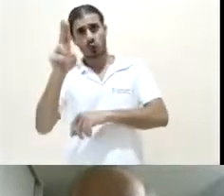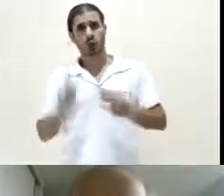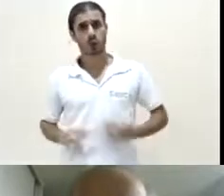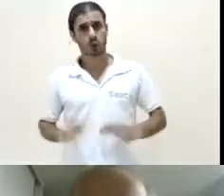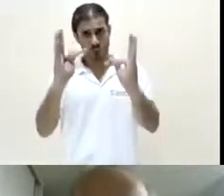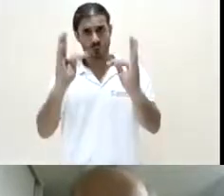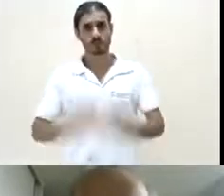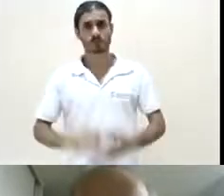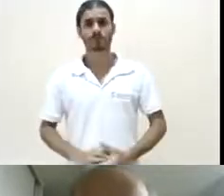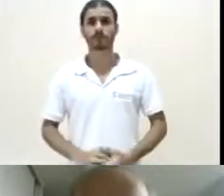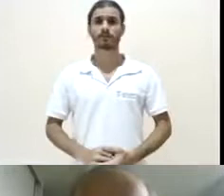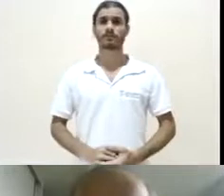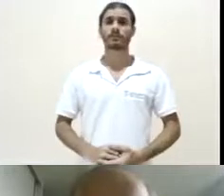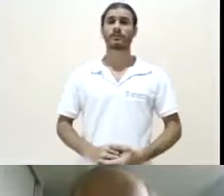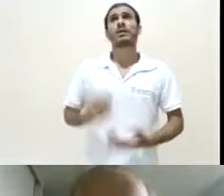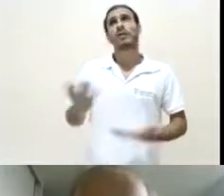que